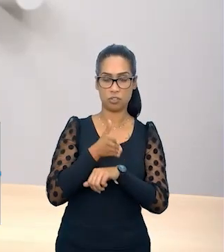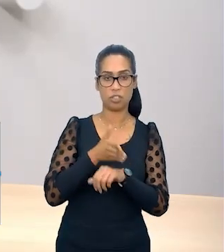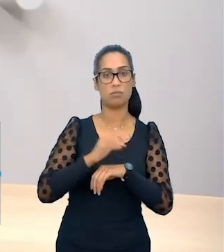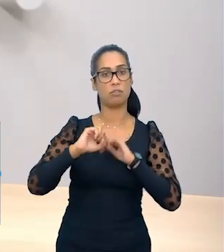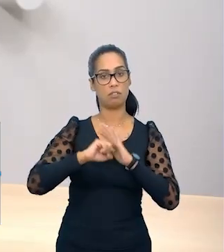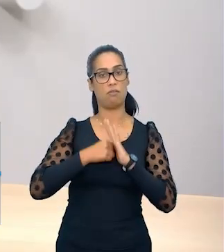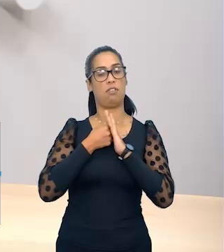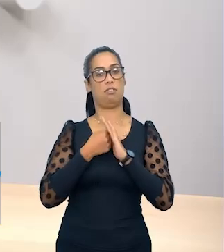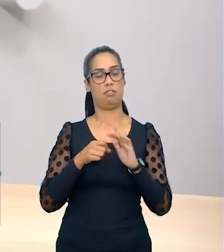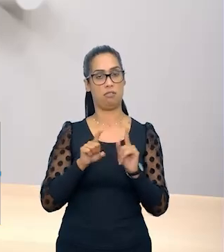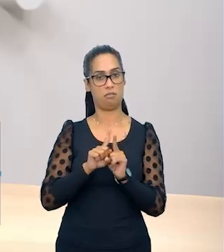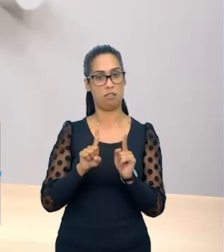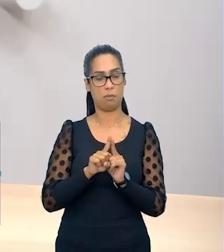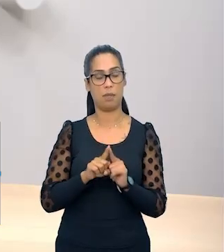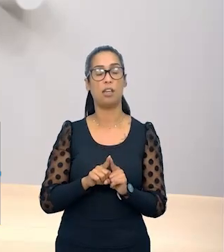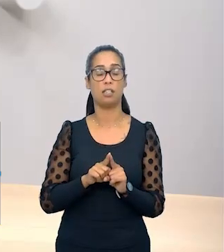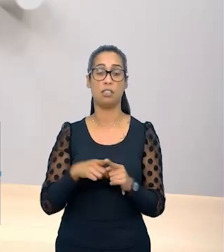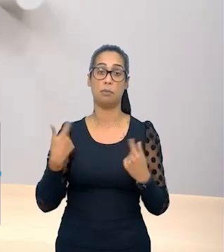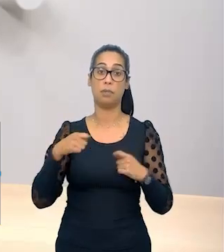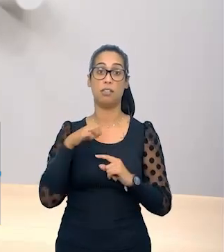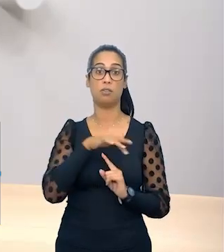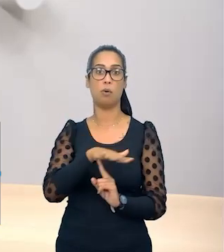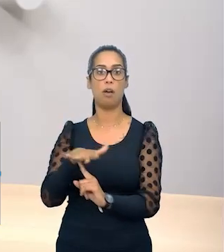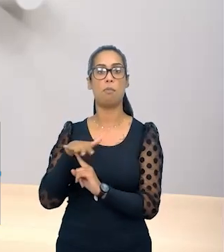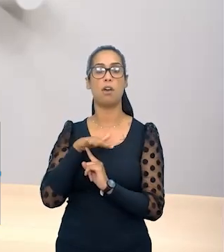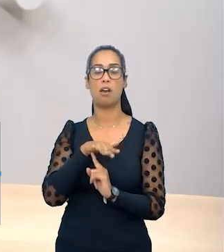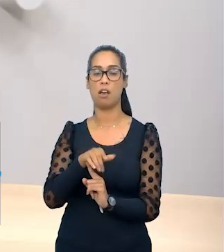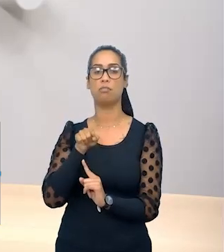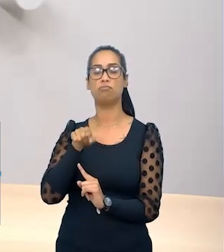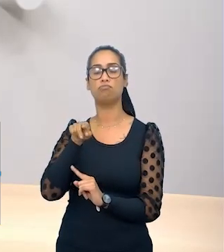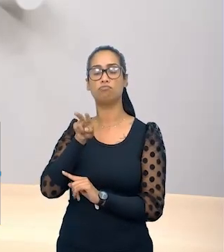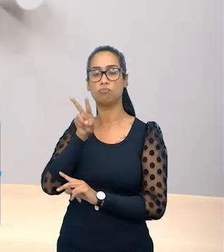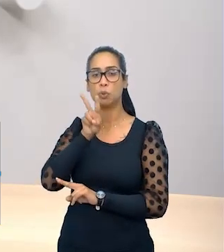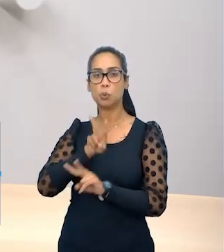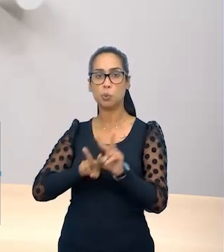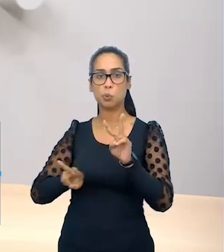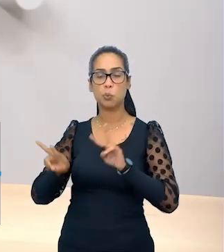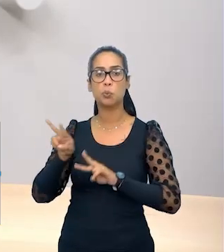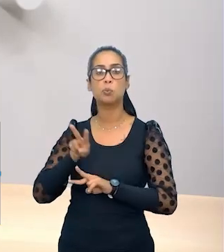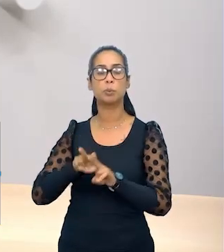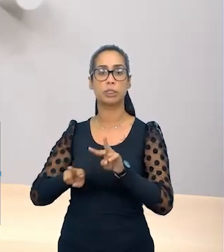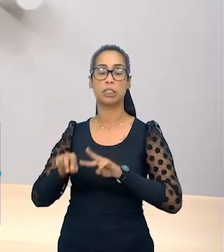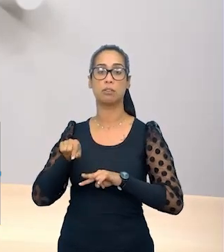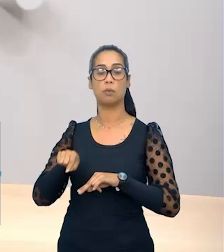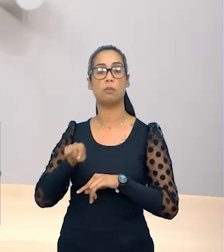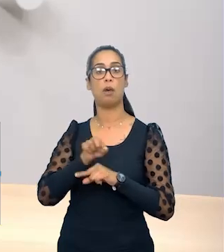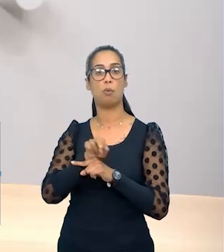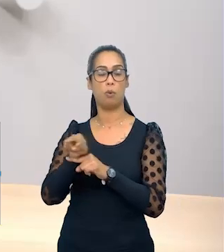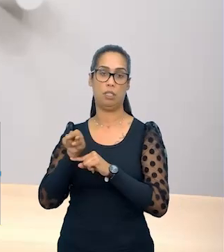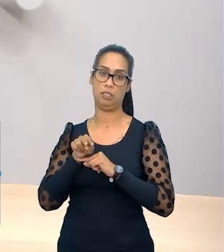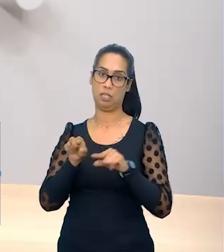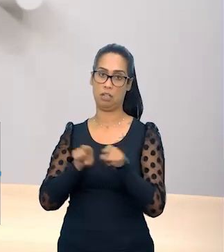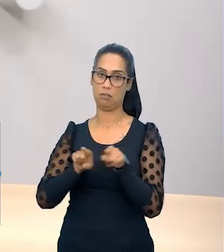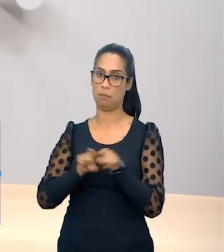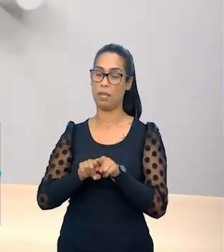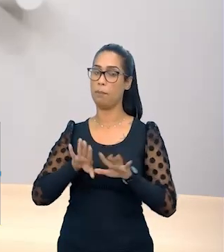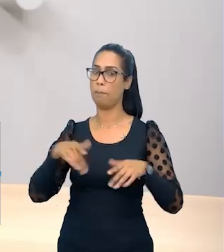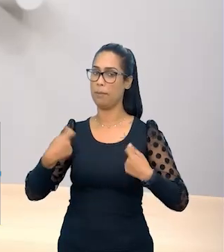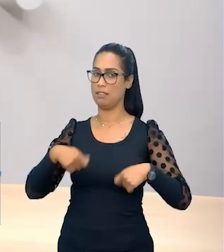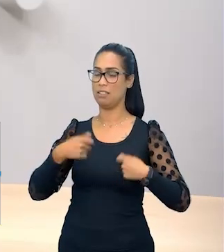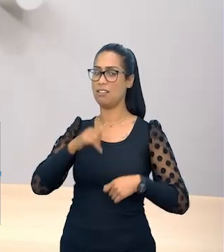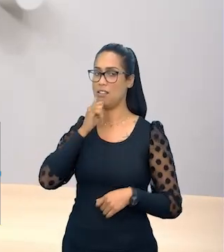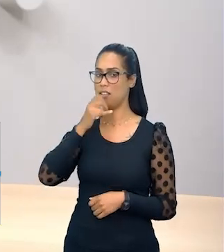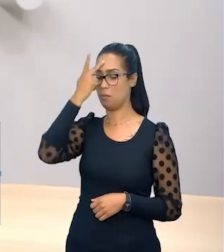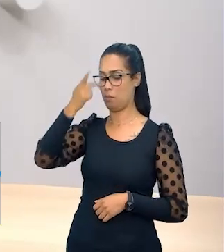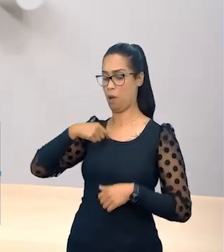e nos cuidados com o meio ambiente. Então, para verificar ou nas ações, por exemplo,